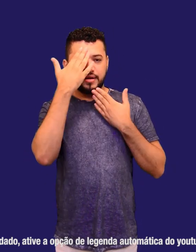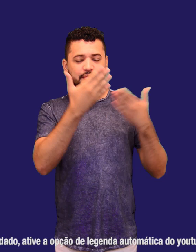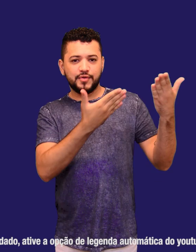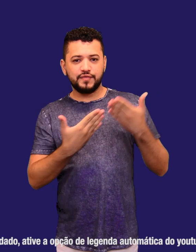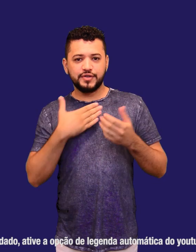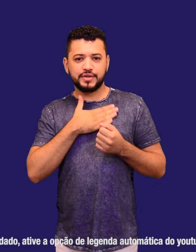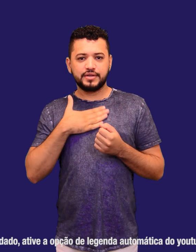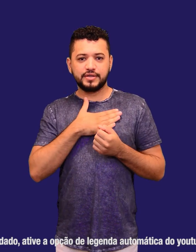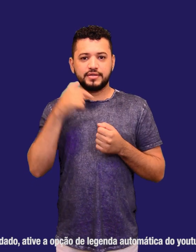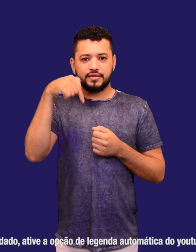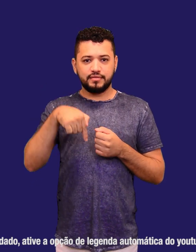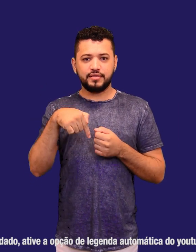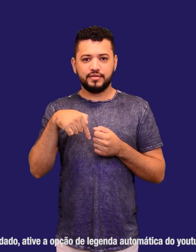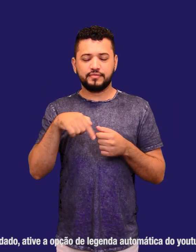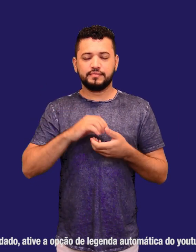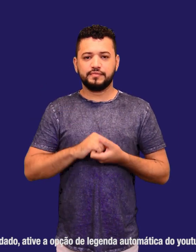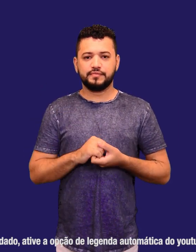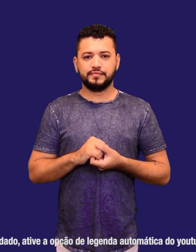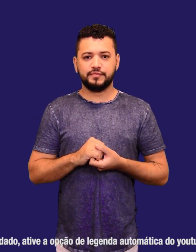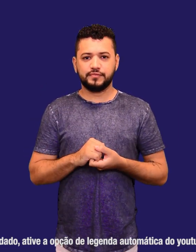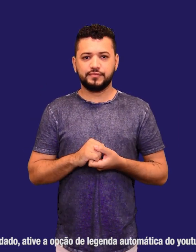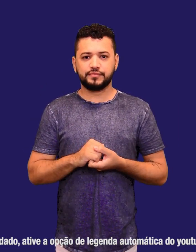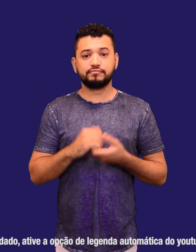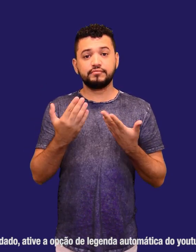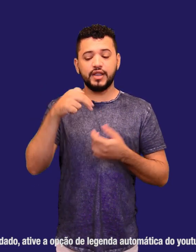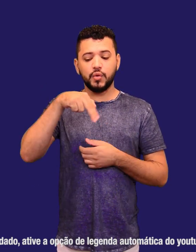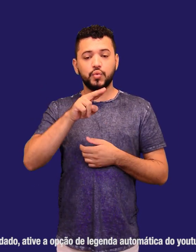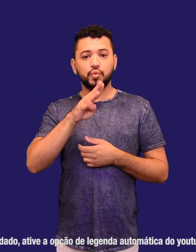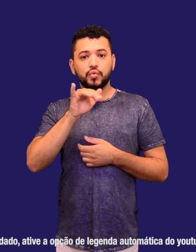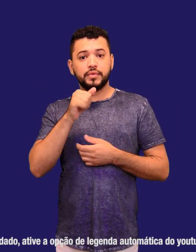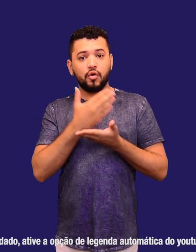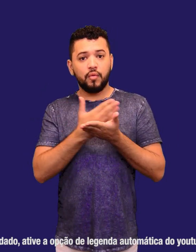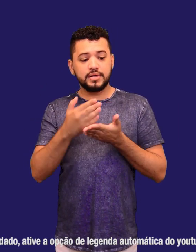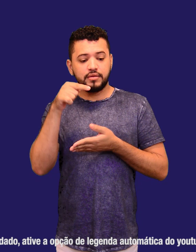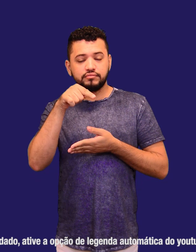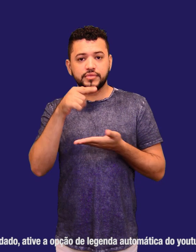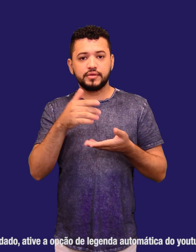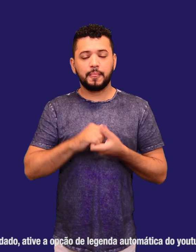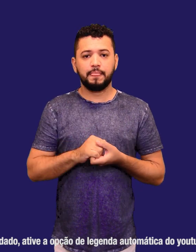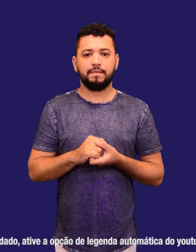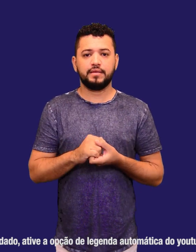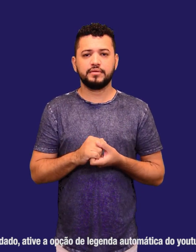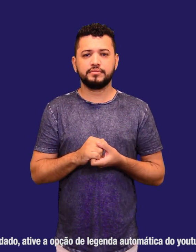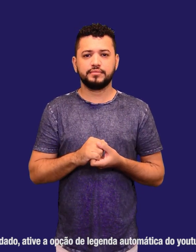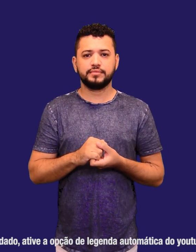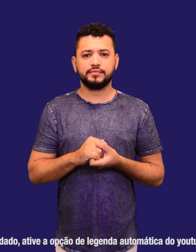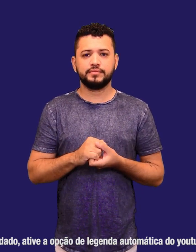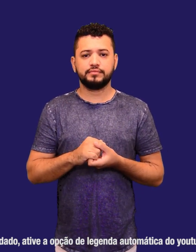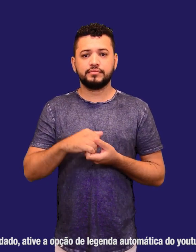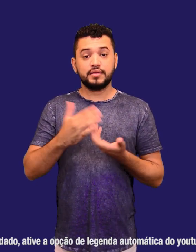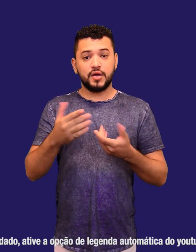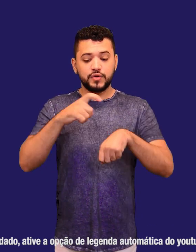um prazer contribuir para esse momento com vocês. Núbia, o prazer é nosso e eu vou começar com você. O digital,